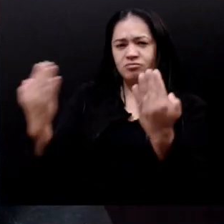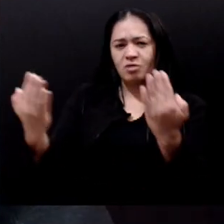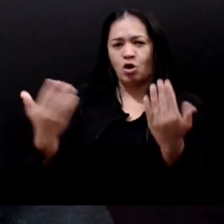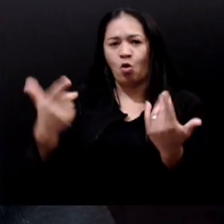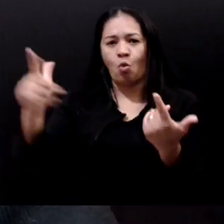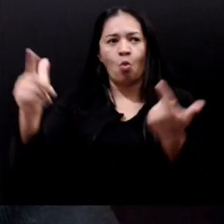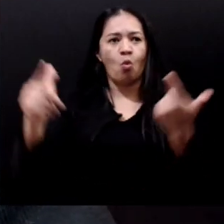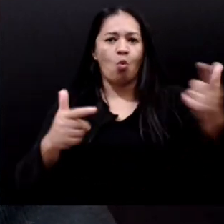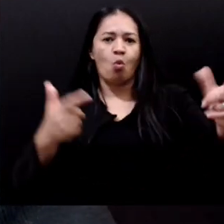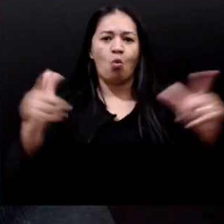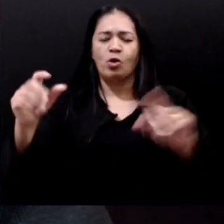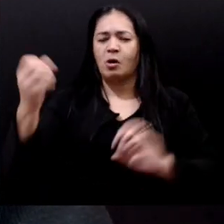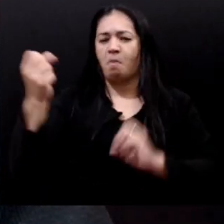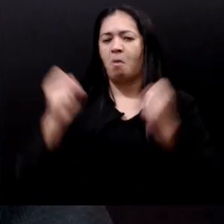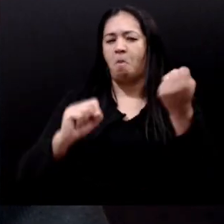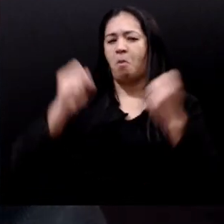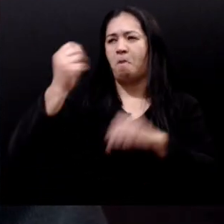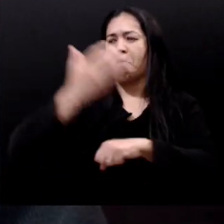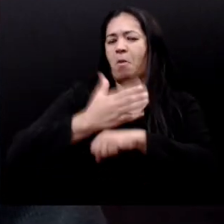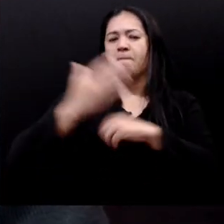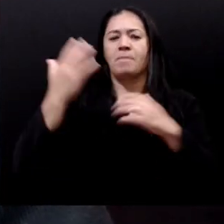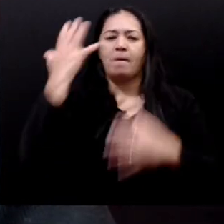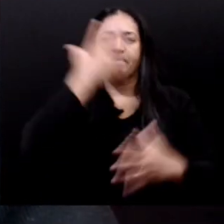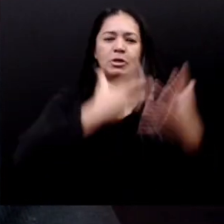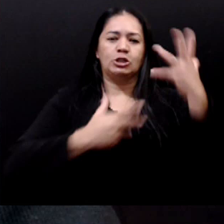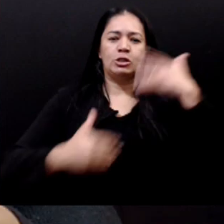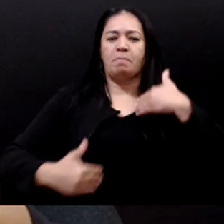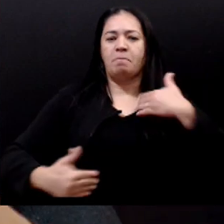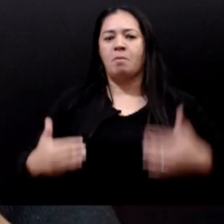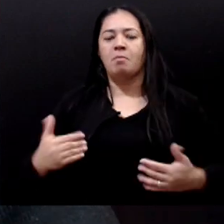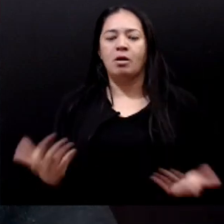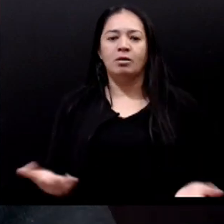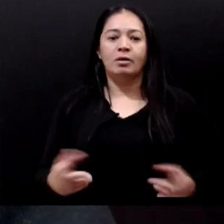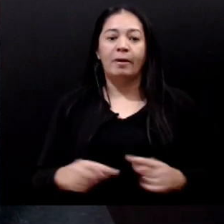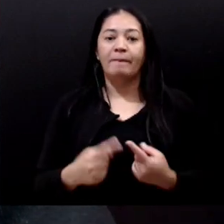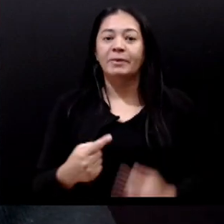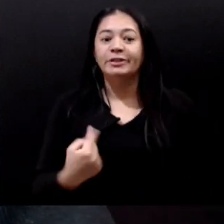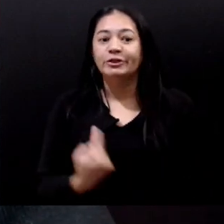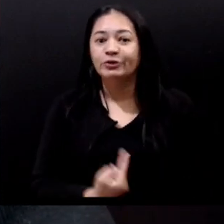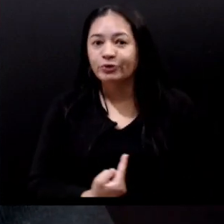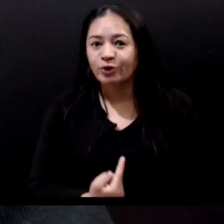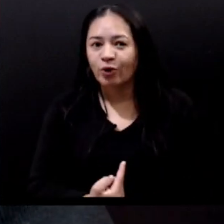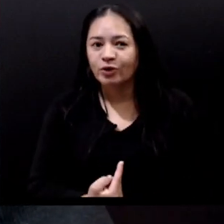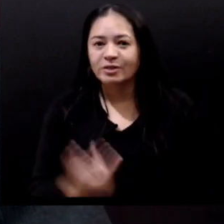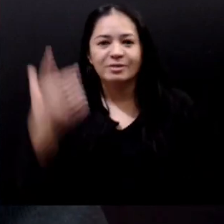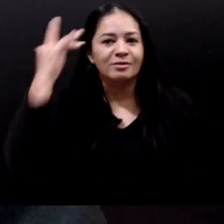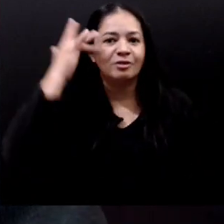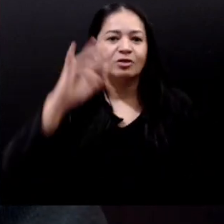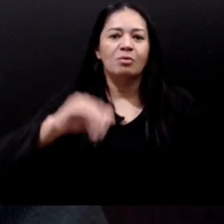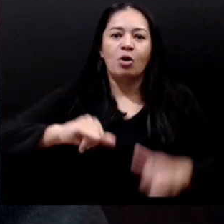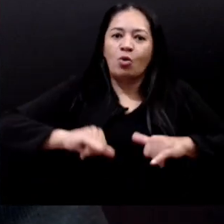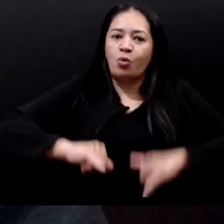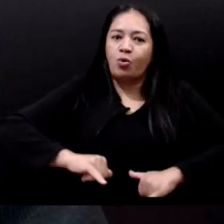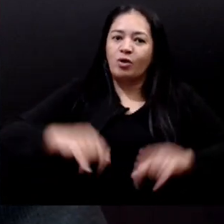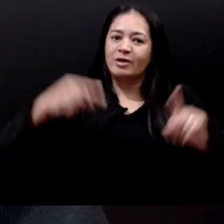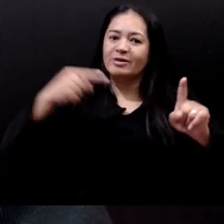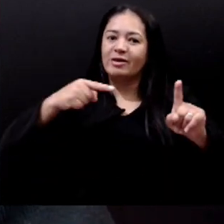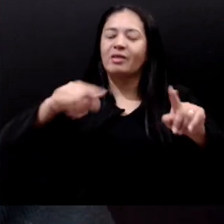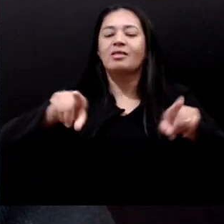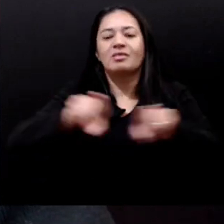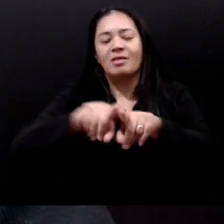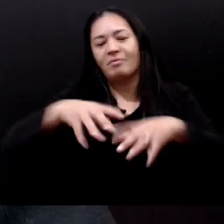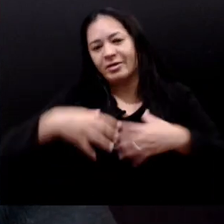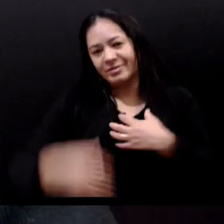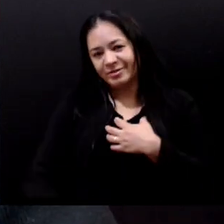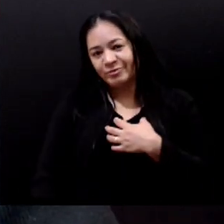academia, bonito, belo, fazendo tudo aquilo, mas nós não sabemos os sofrimentos que eles também passam por aquilo, né? Eu fico Exatamente.